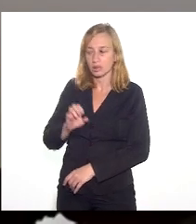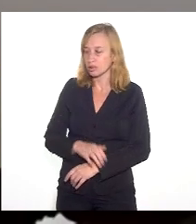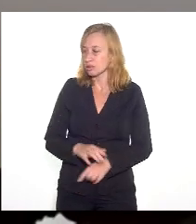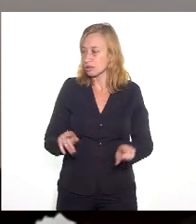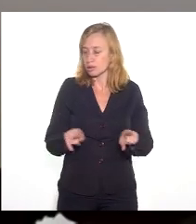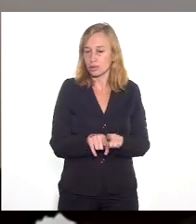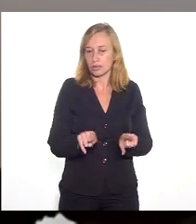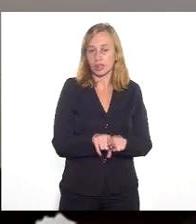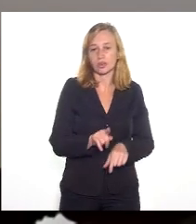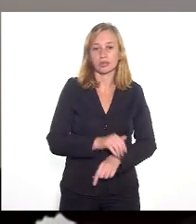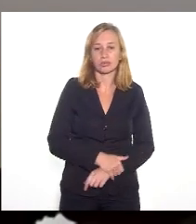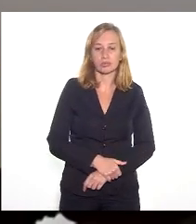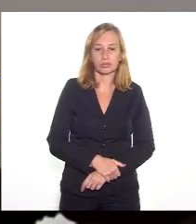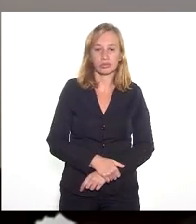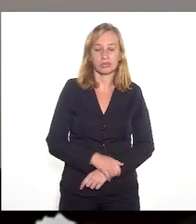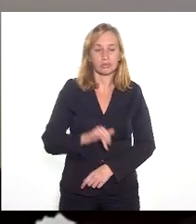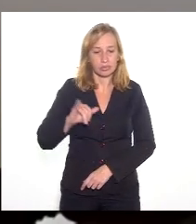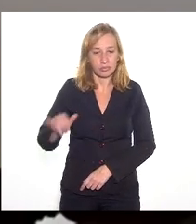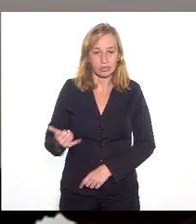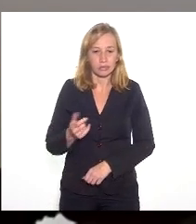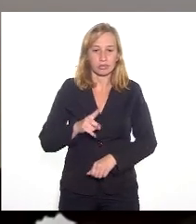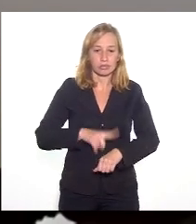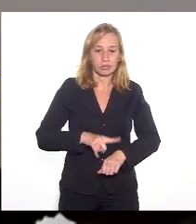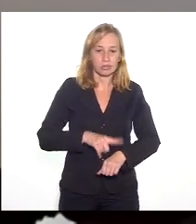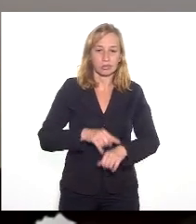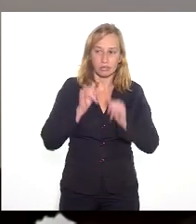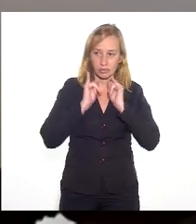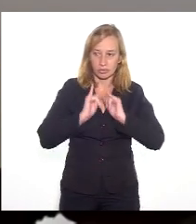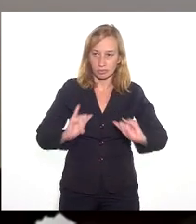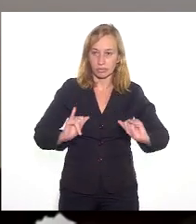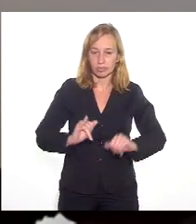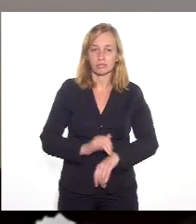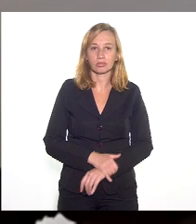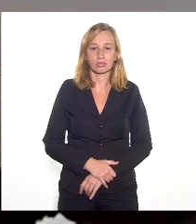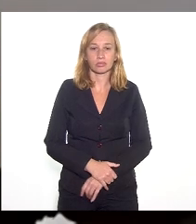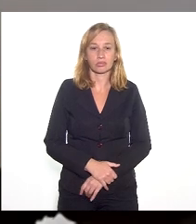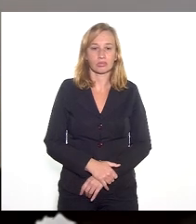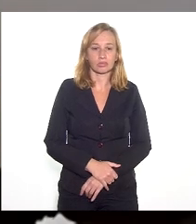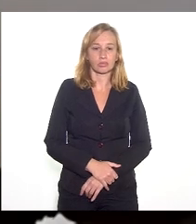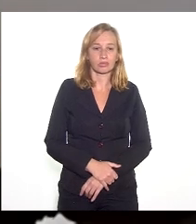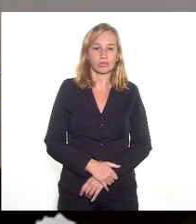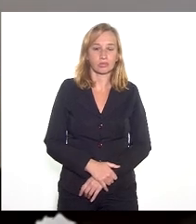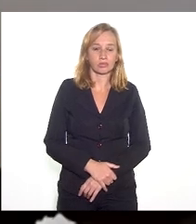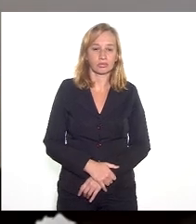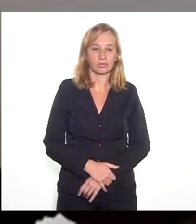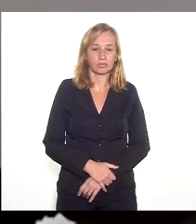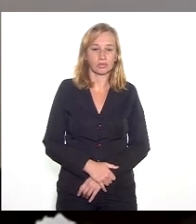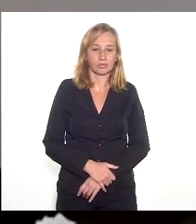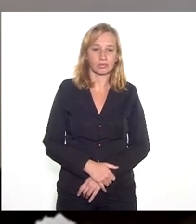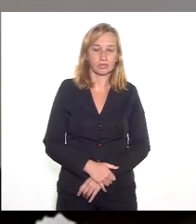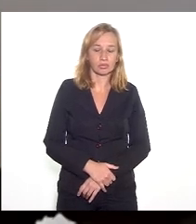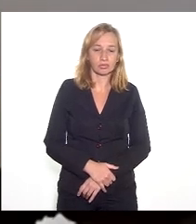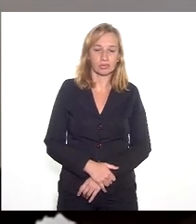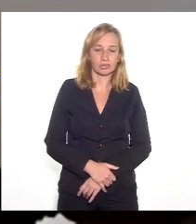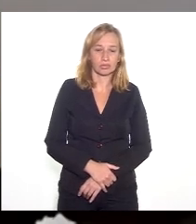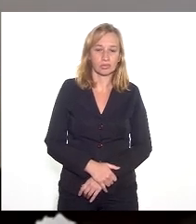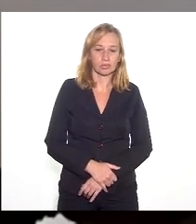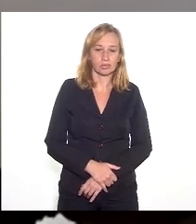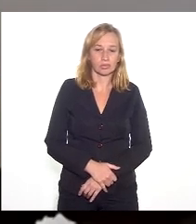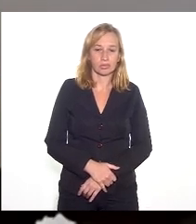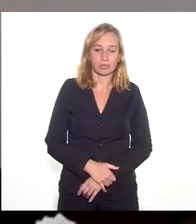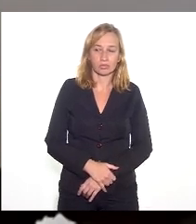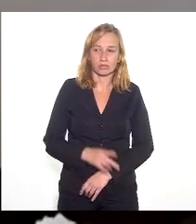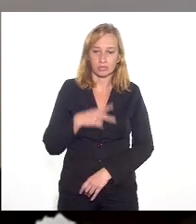mesmo tempo, aproveitar a ocasião para anunciar, já que estamos desagravando aqui uma